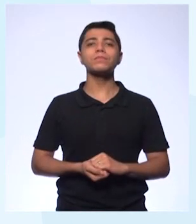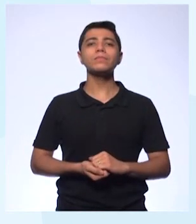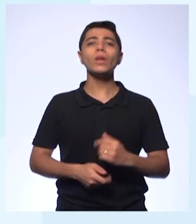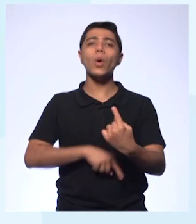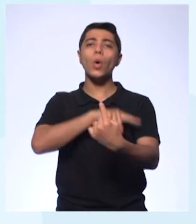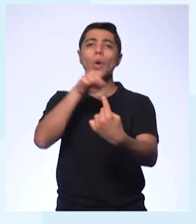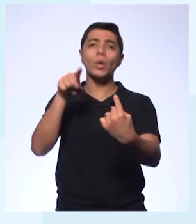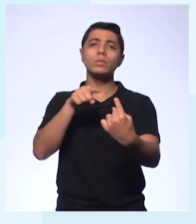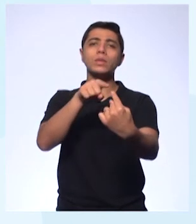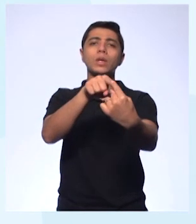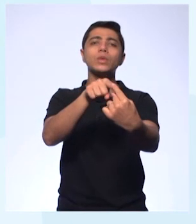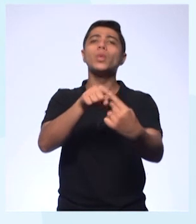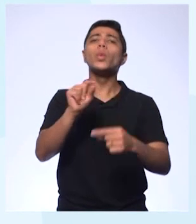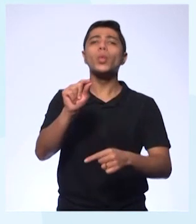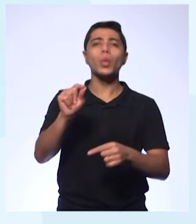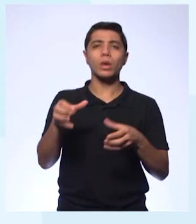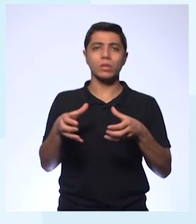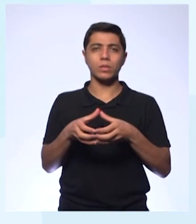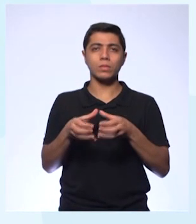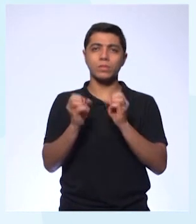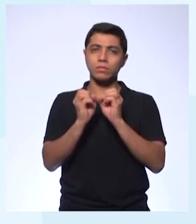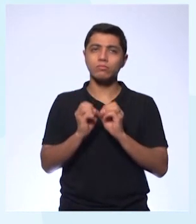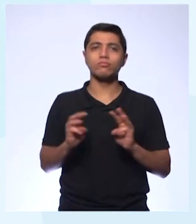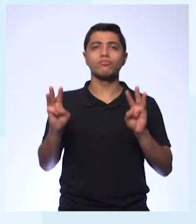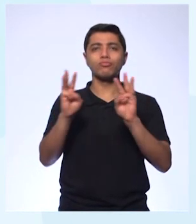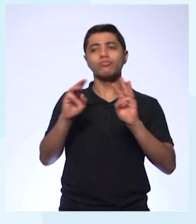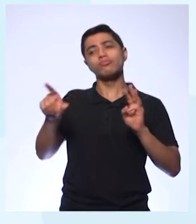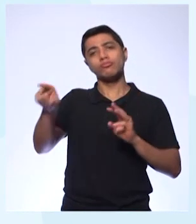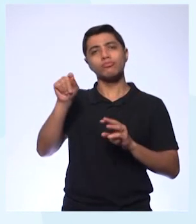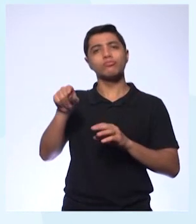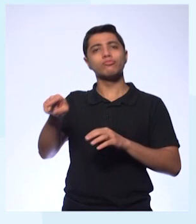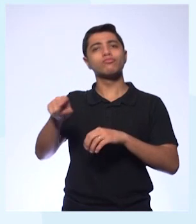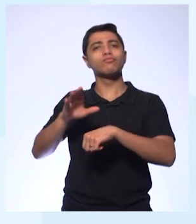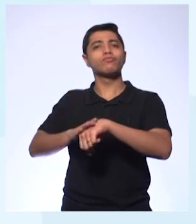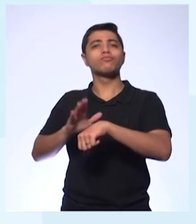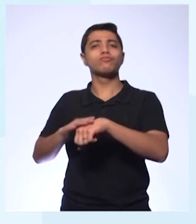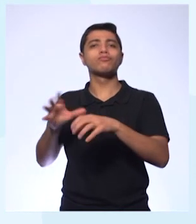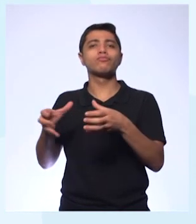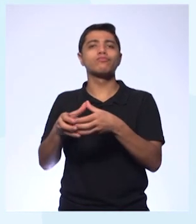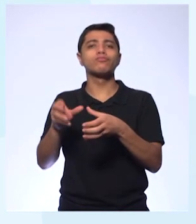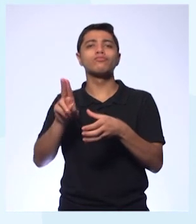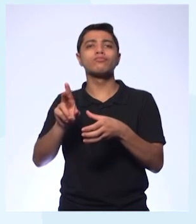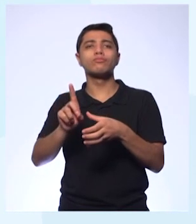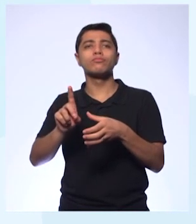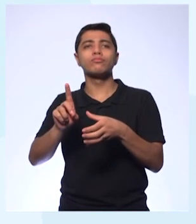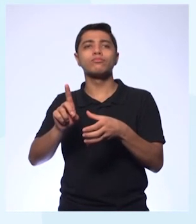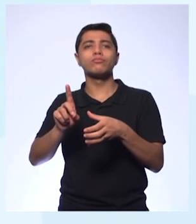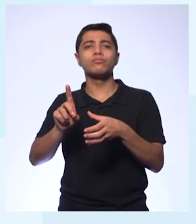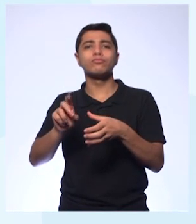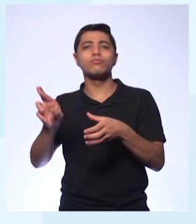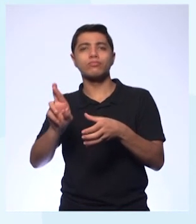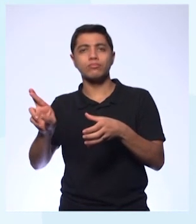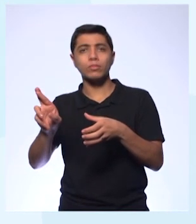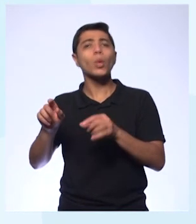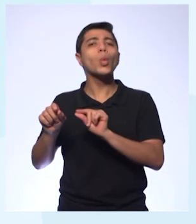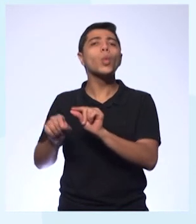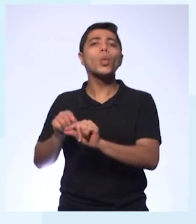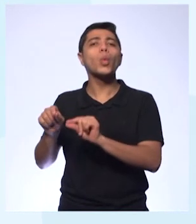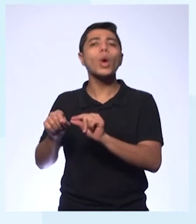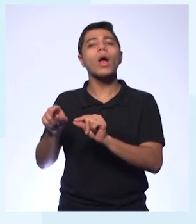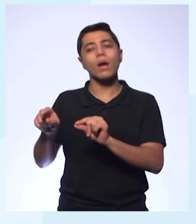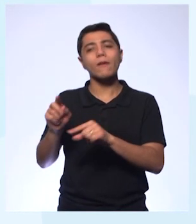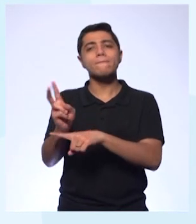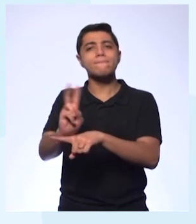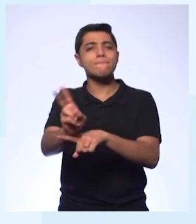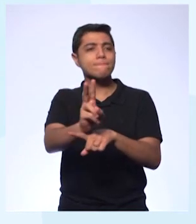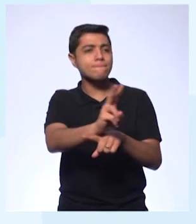do sistema das Nações Unidas para coordenar atividades de redução do risco de desastres e para assegurar